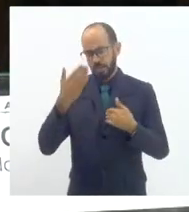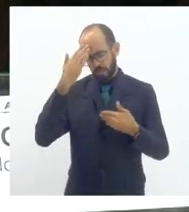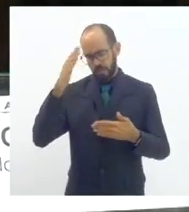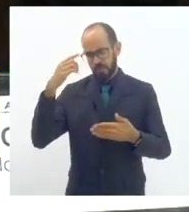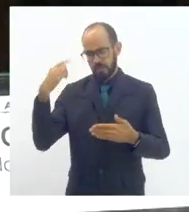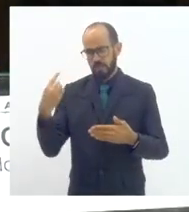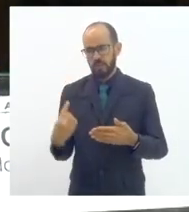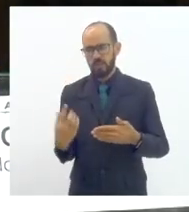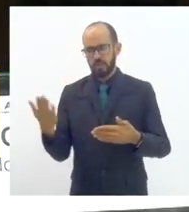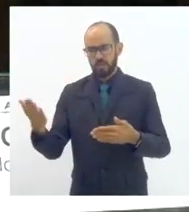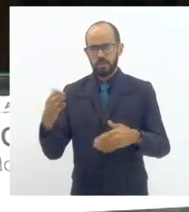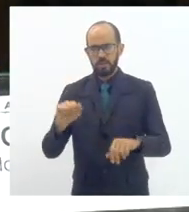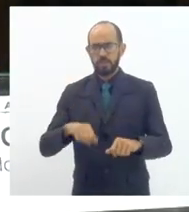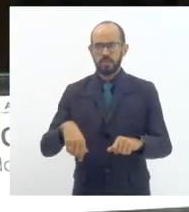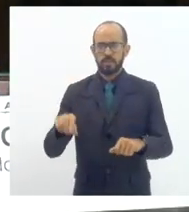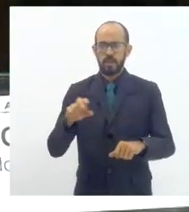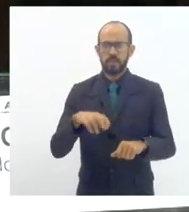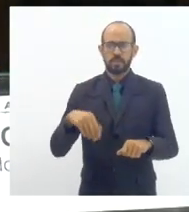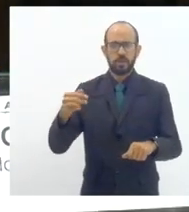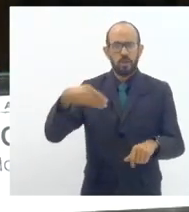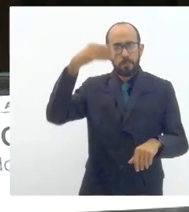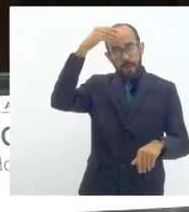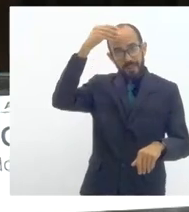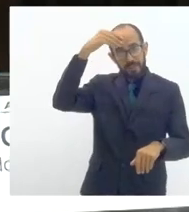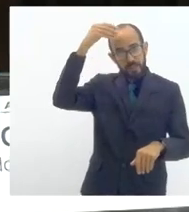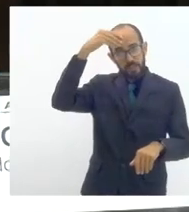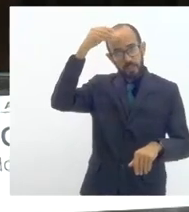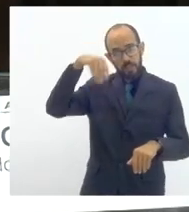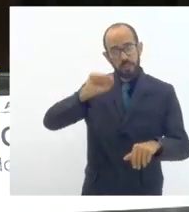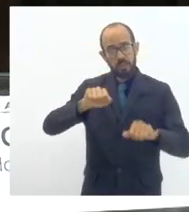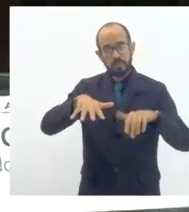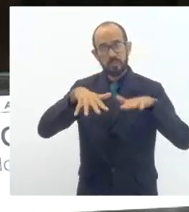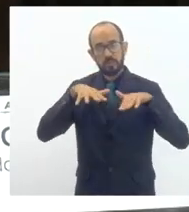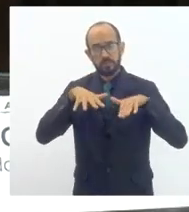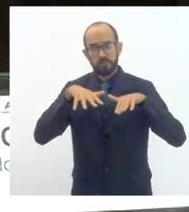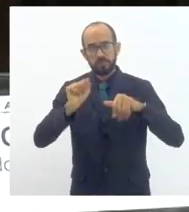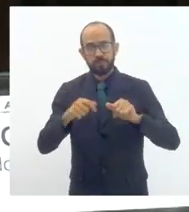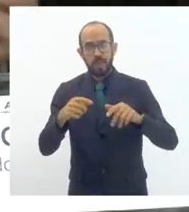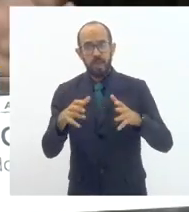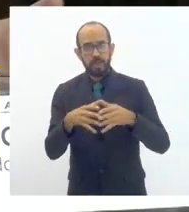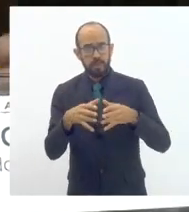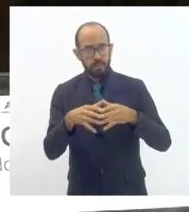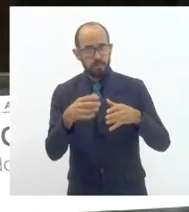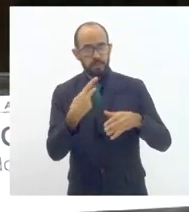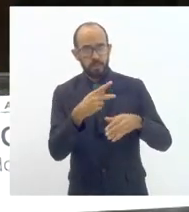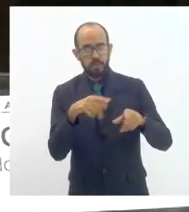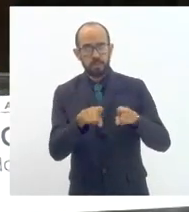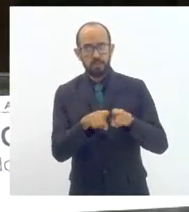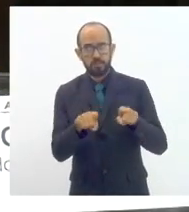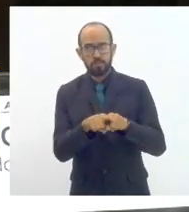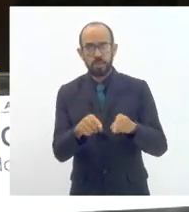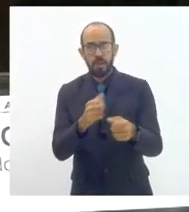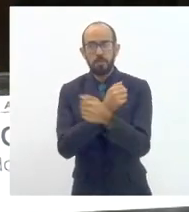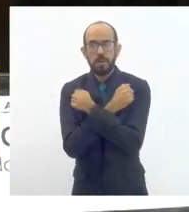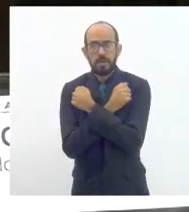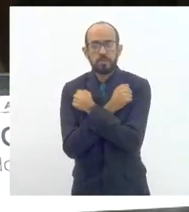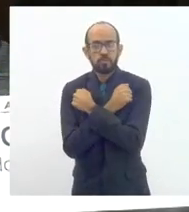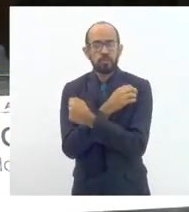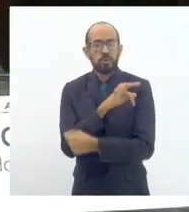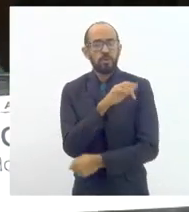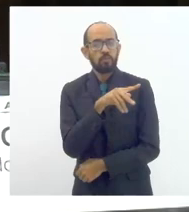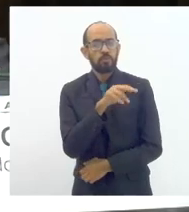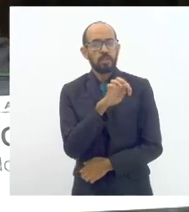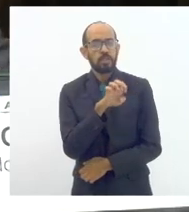Monteiro, que está aqui sendo a madrinha dessa edição, a sua equipe. Eu, dando um abraço no Felipe Machado, agradeço a cada